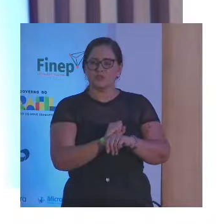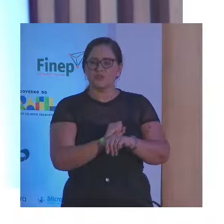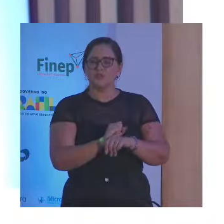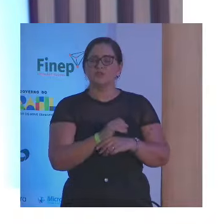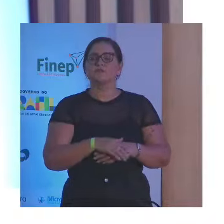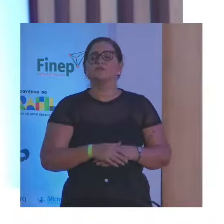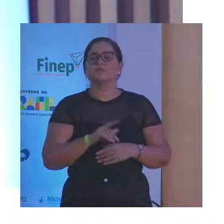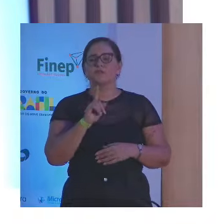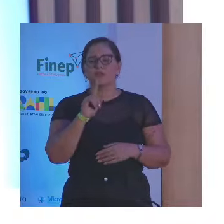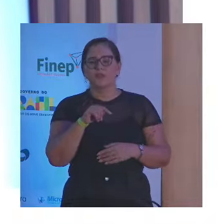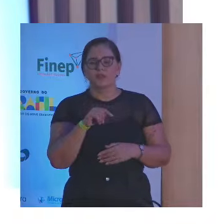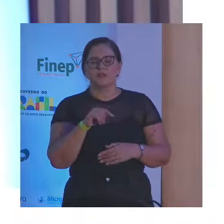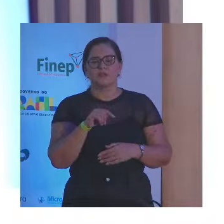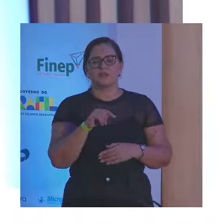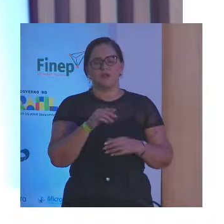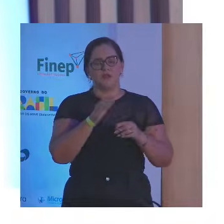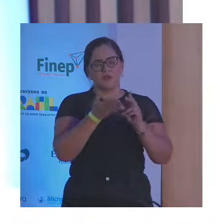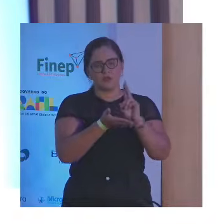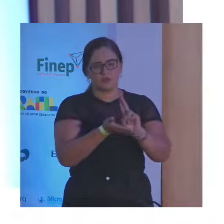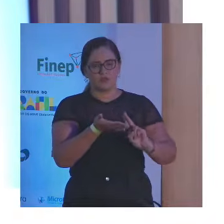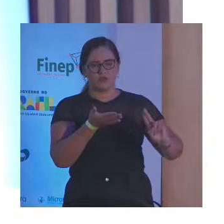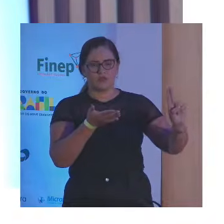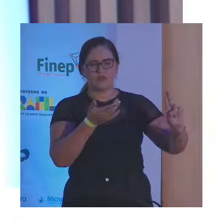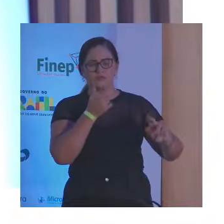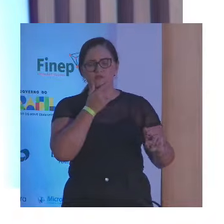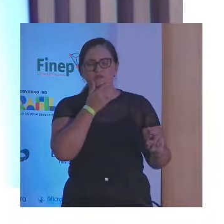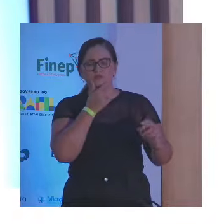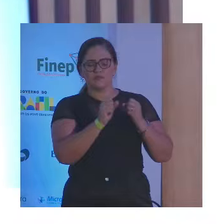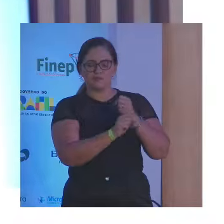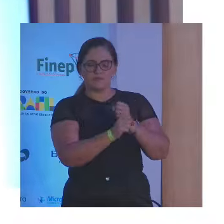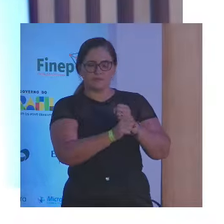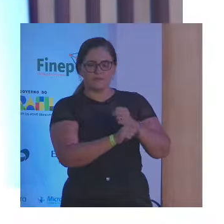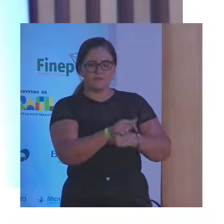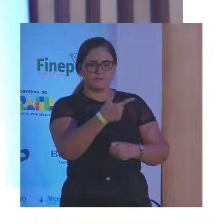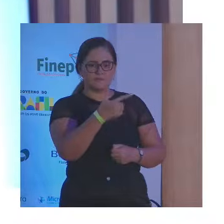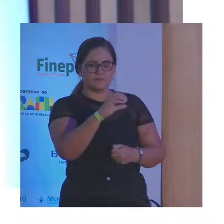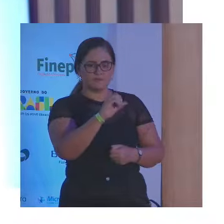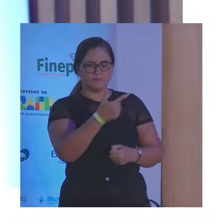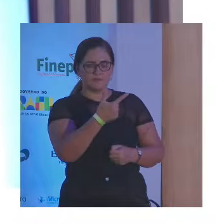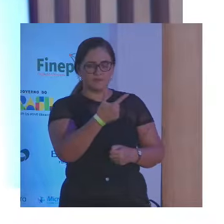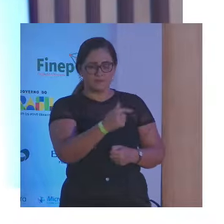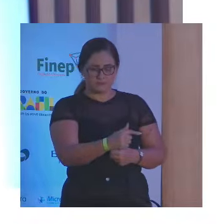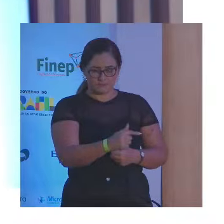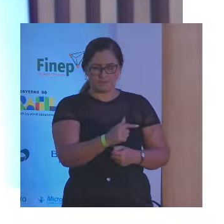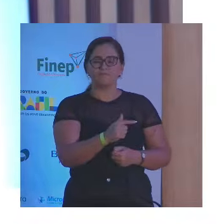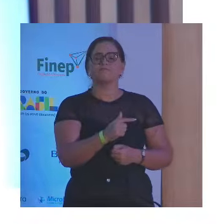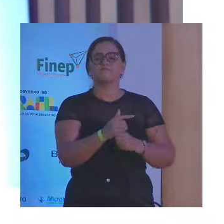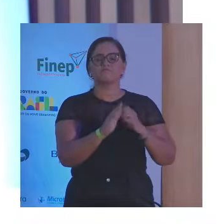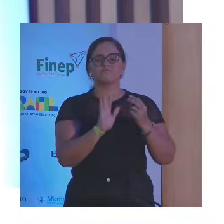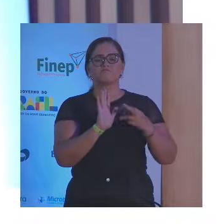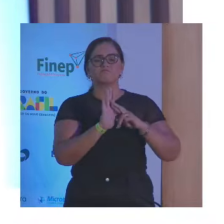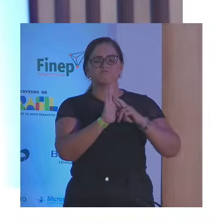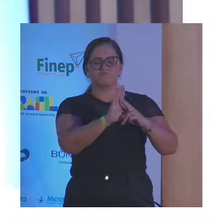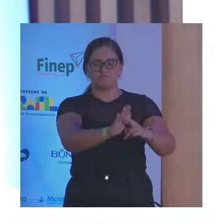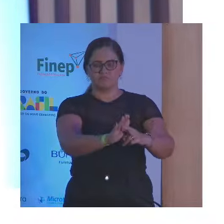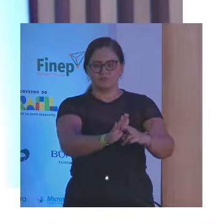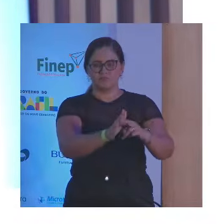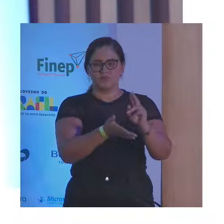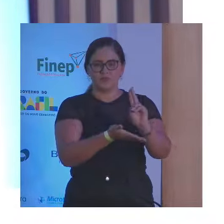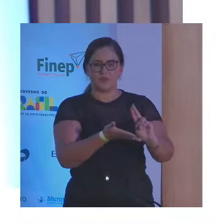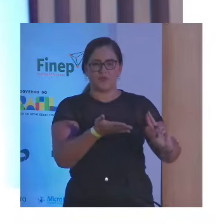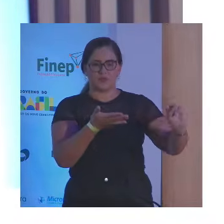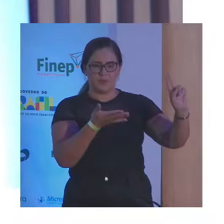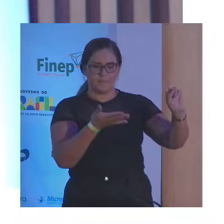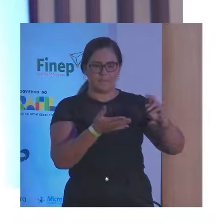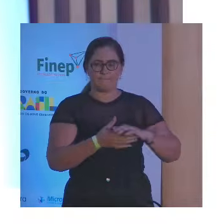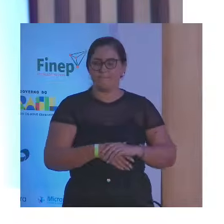do Itajaí, a Univale, e na Universidade de Washington. E em 2017 foi nomeado Fulbright Visiting Professor na Universidade